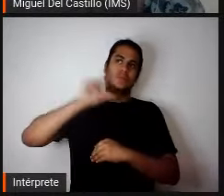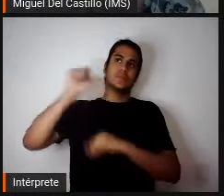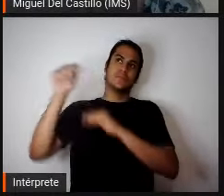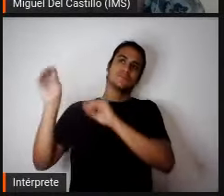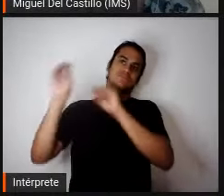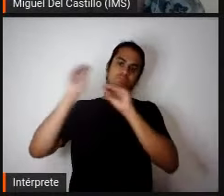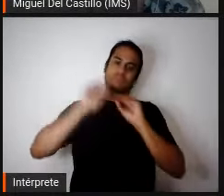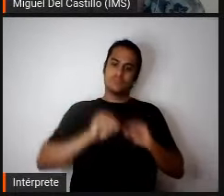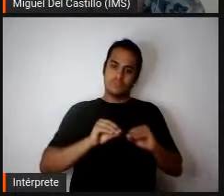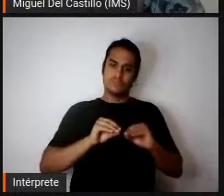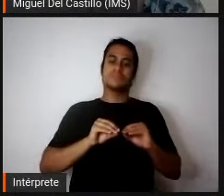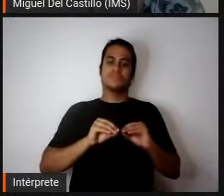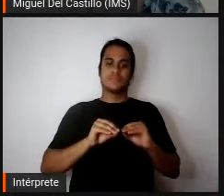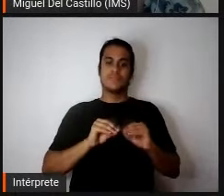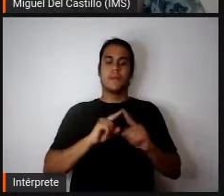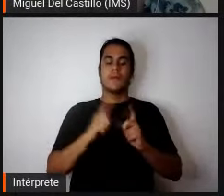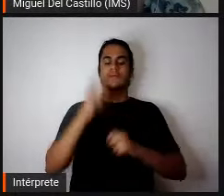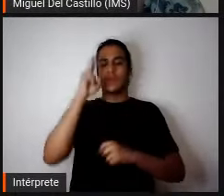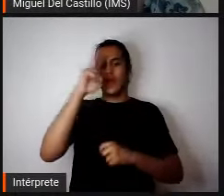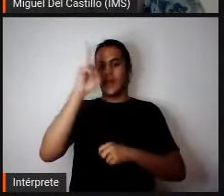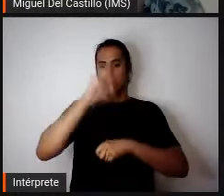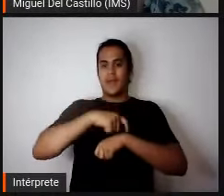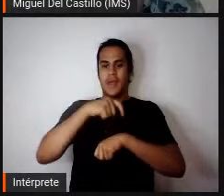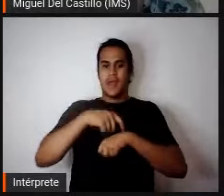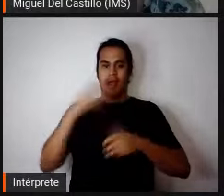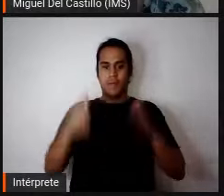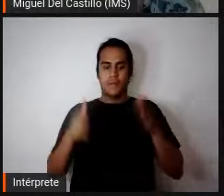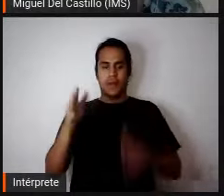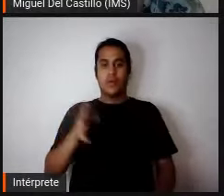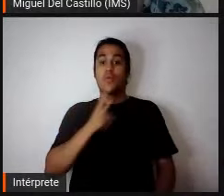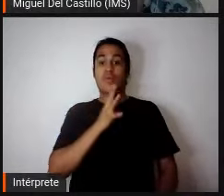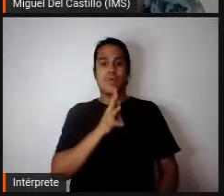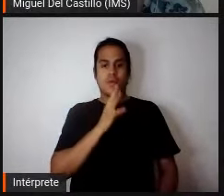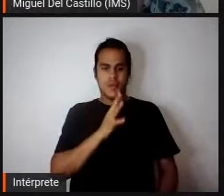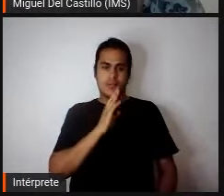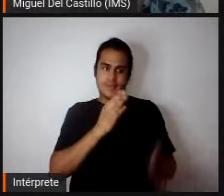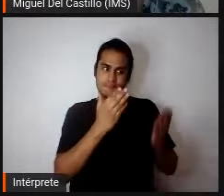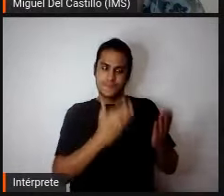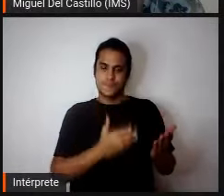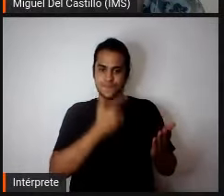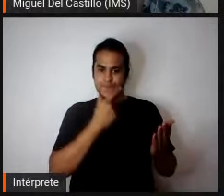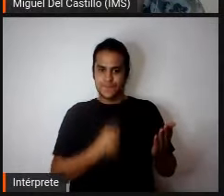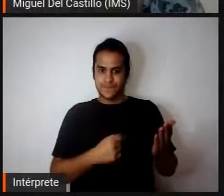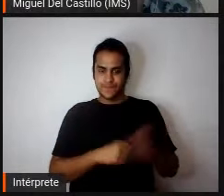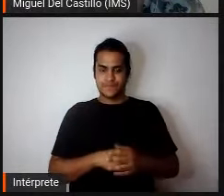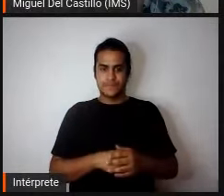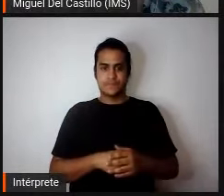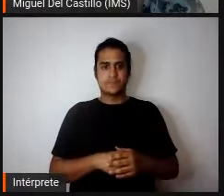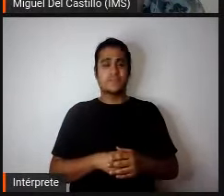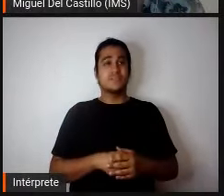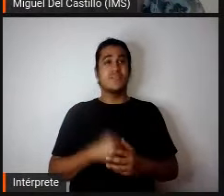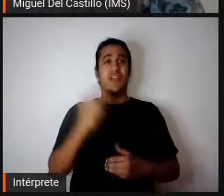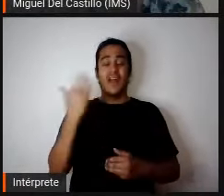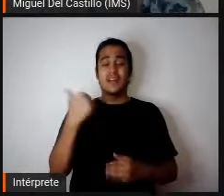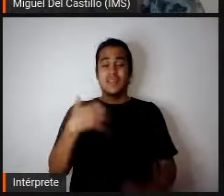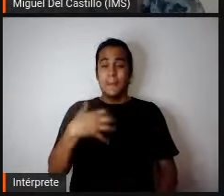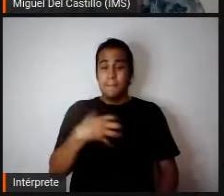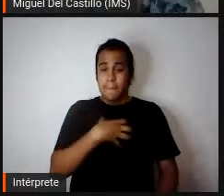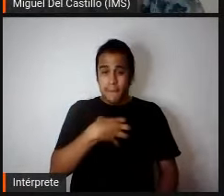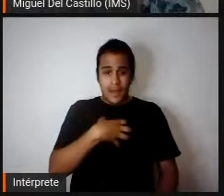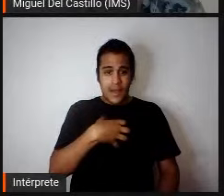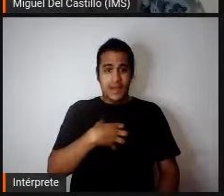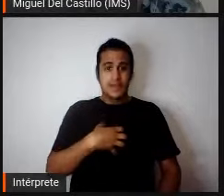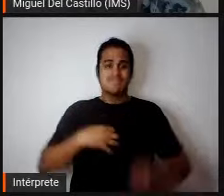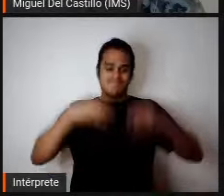Mas naquela época eu conheci o Mário Cravo, quando a Bahia era realmente